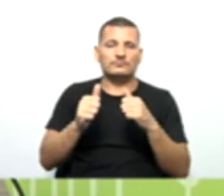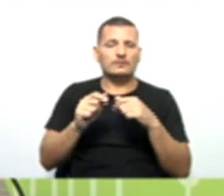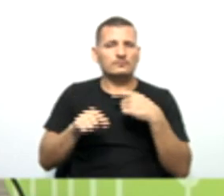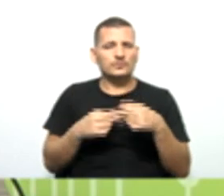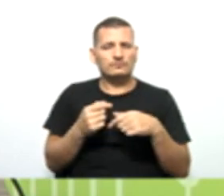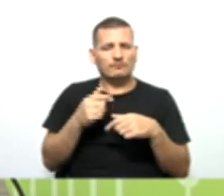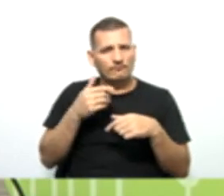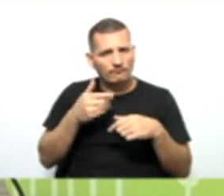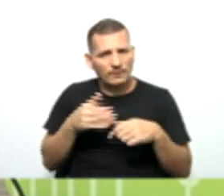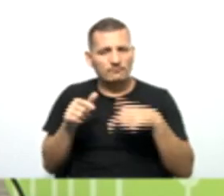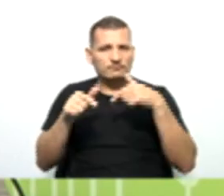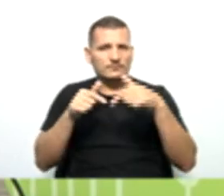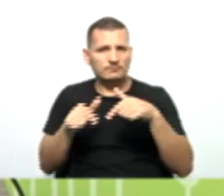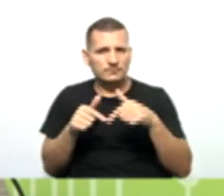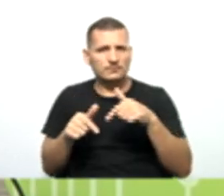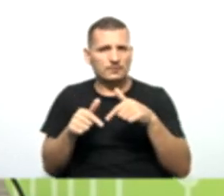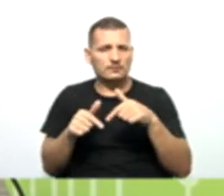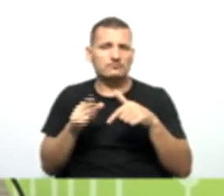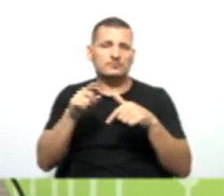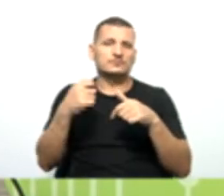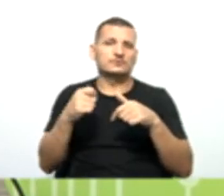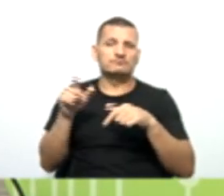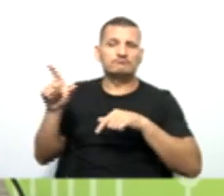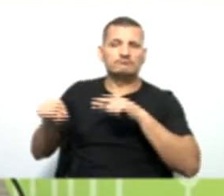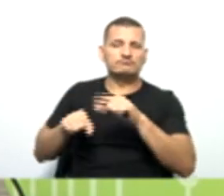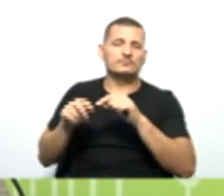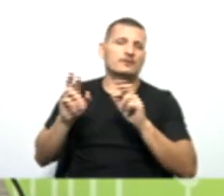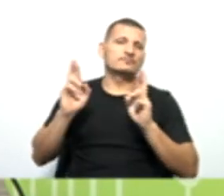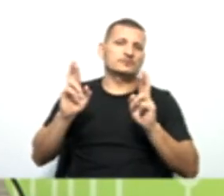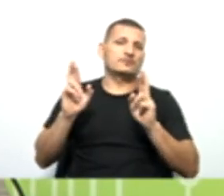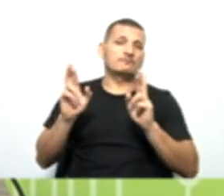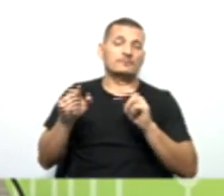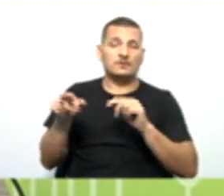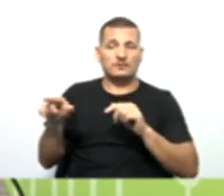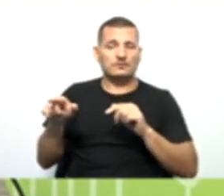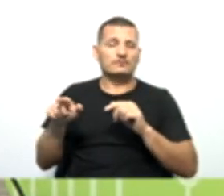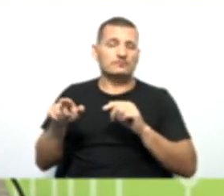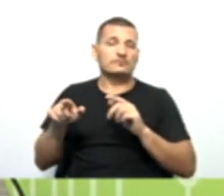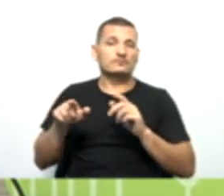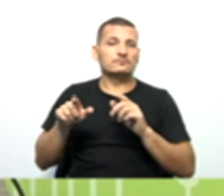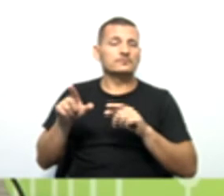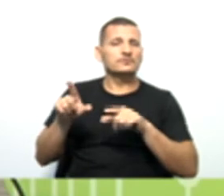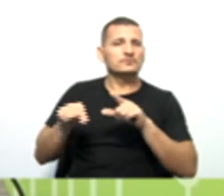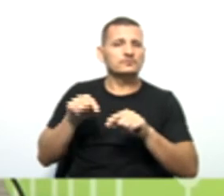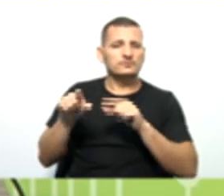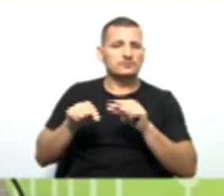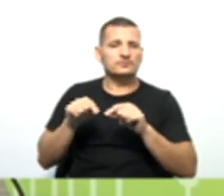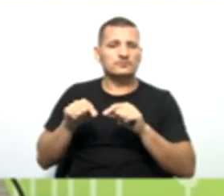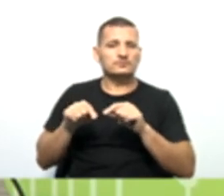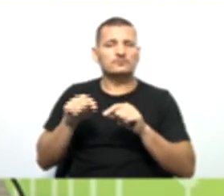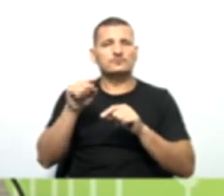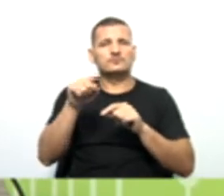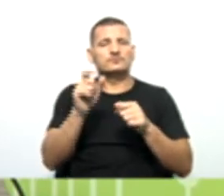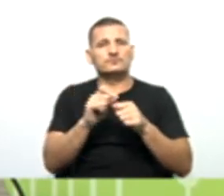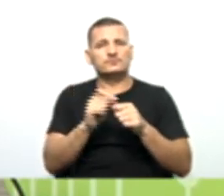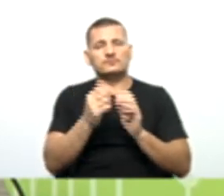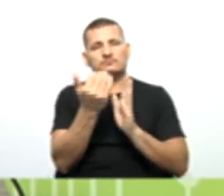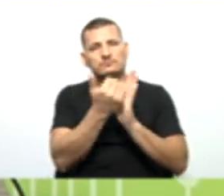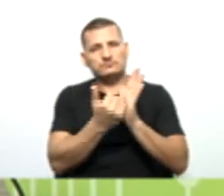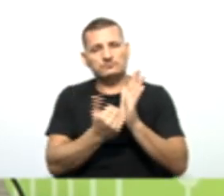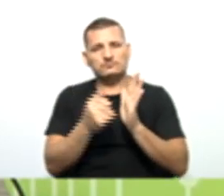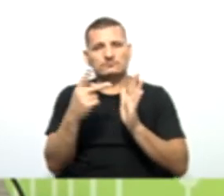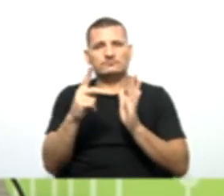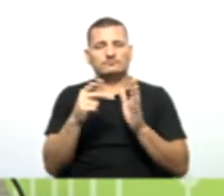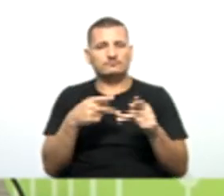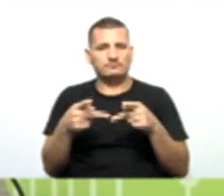estar fazendo a aquisição, aí você tem que ter o responsável. E esse responsável ele vai ser determinado na hora que você estiver fazendo aqui o escopo do seu